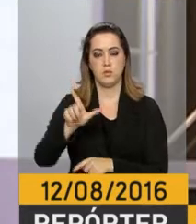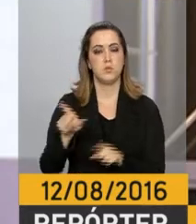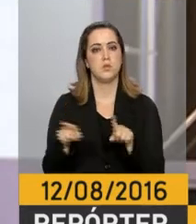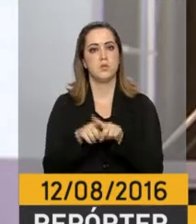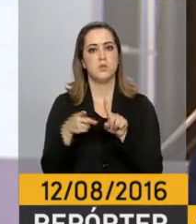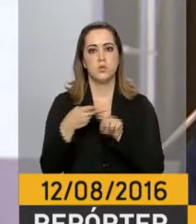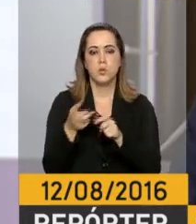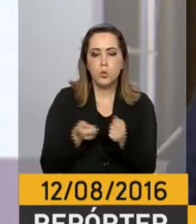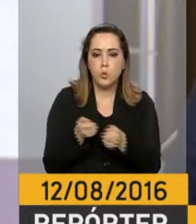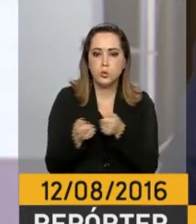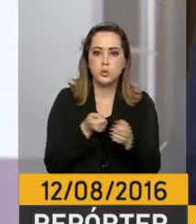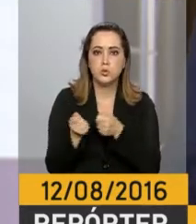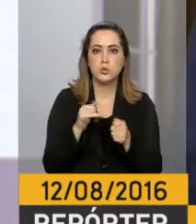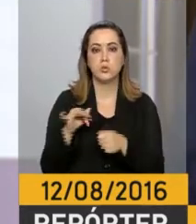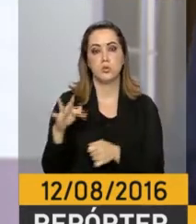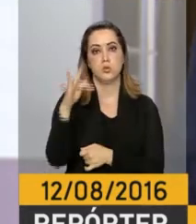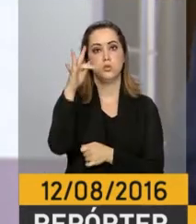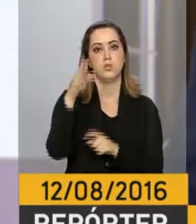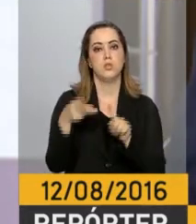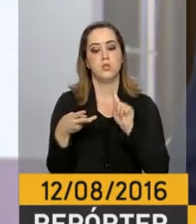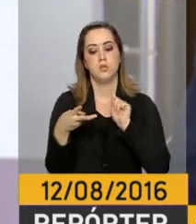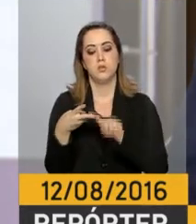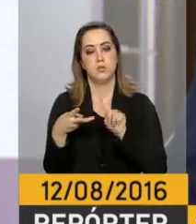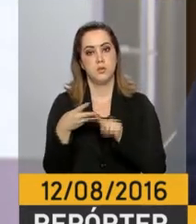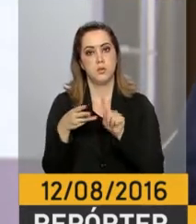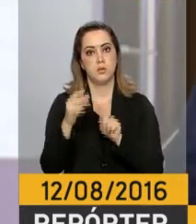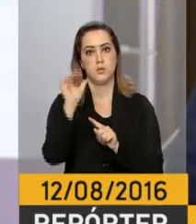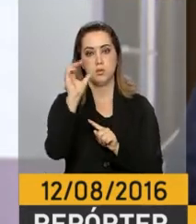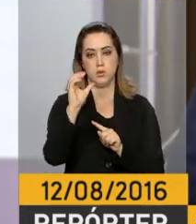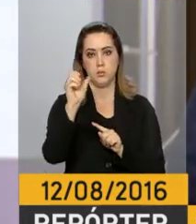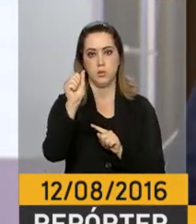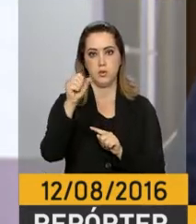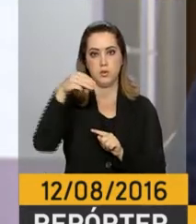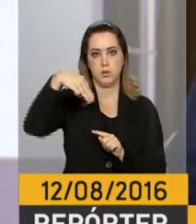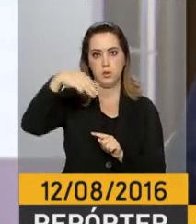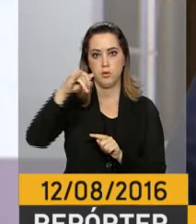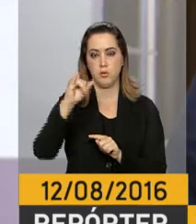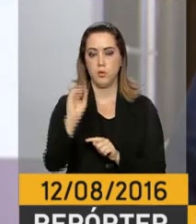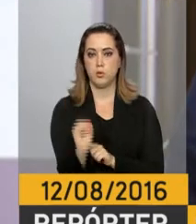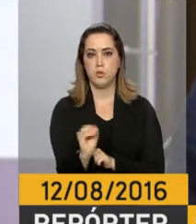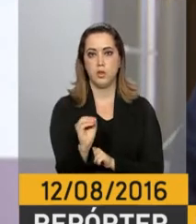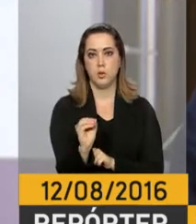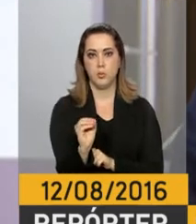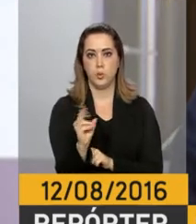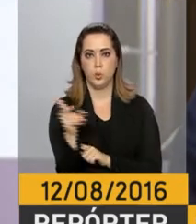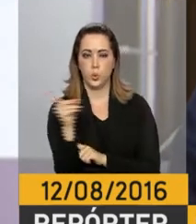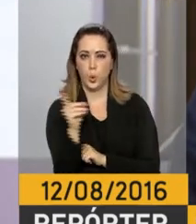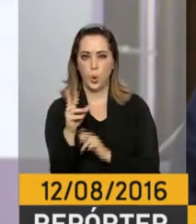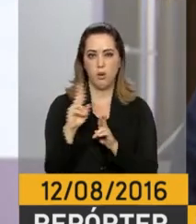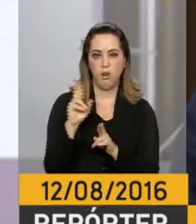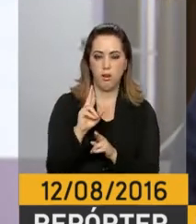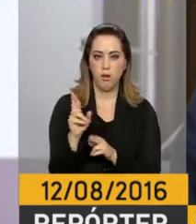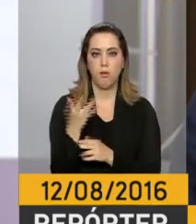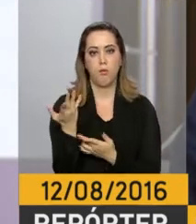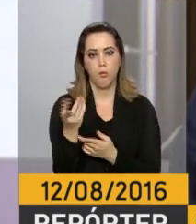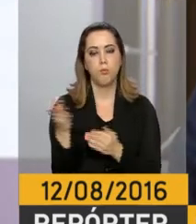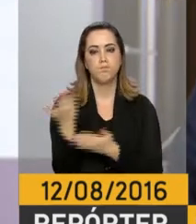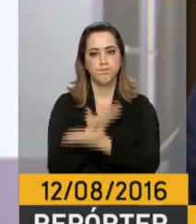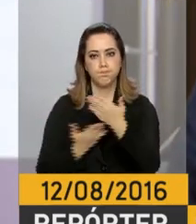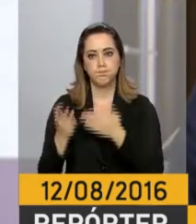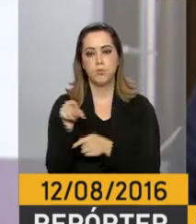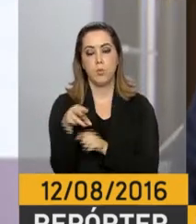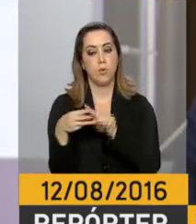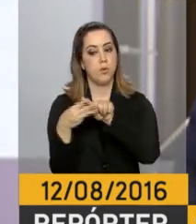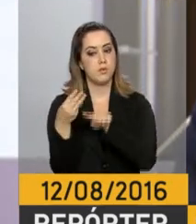inflação e regime de câmbio flutuante. No lado fiscal, cuja importância